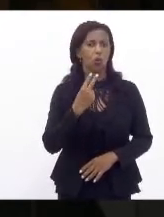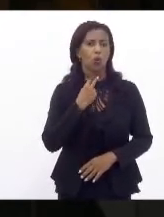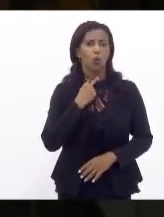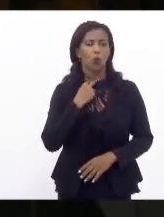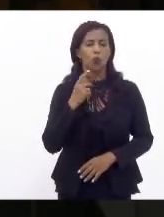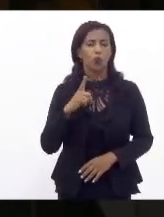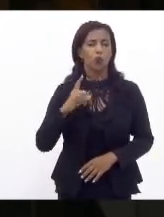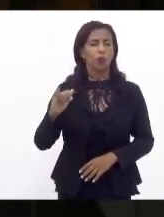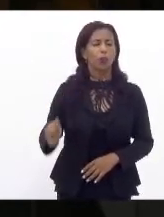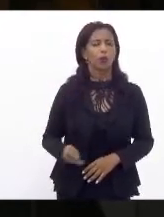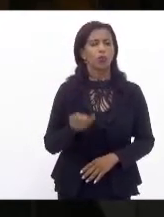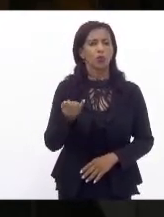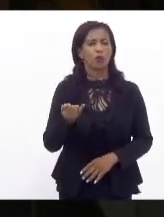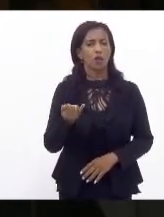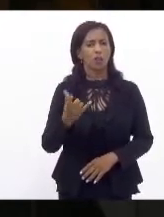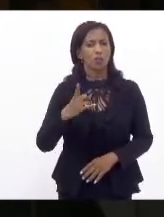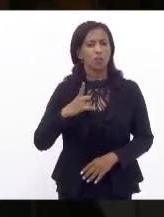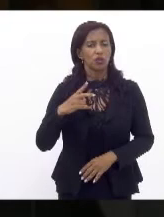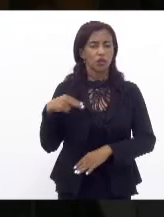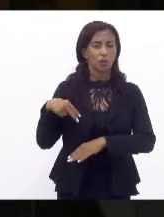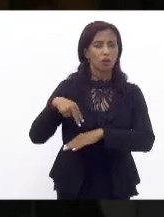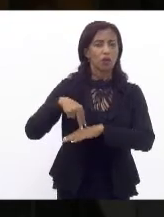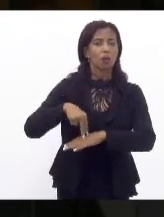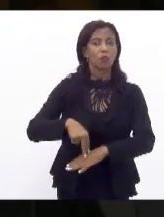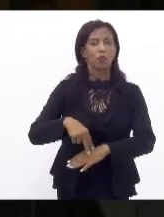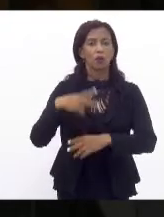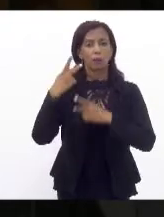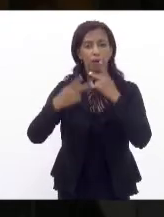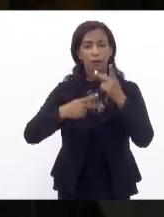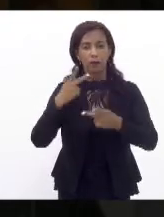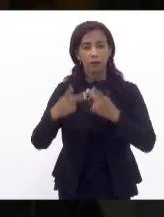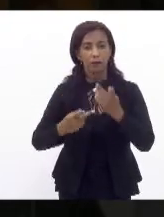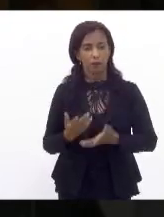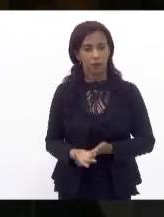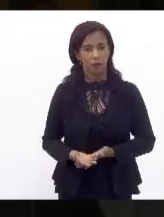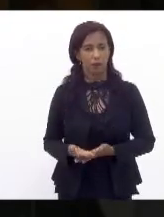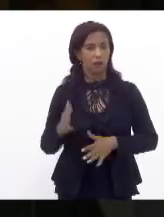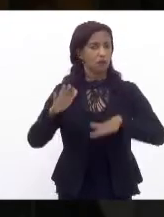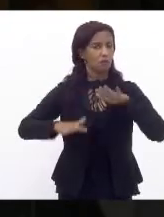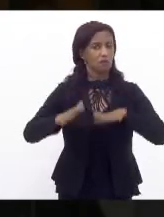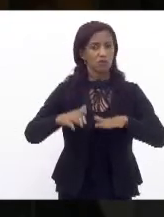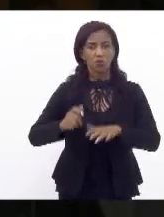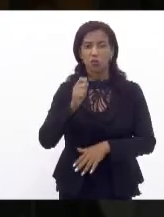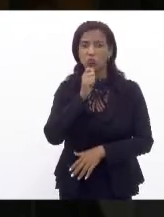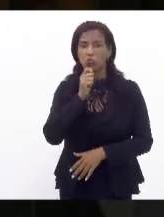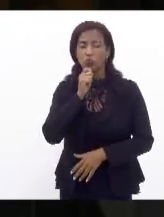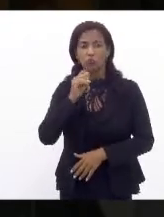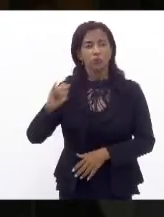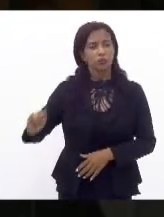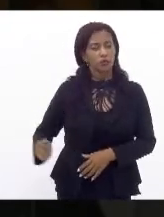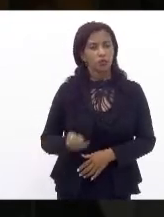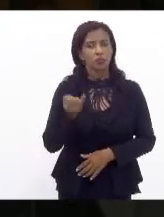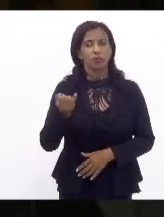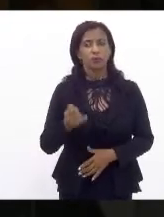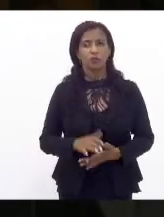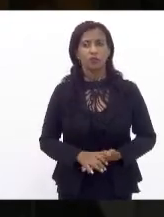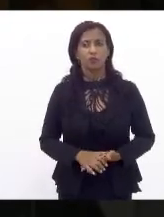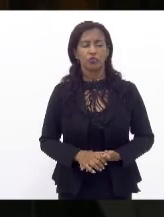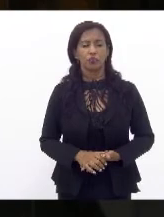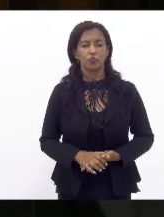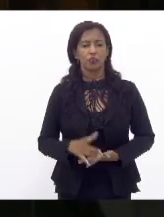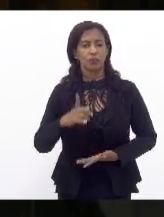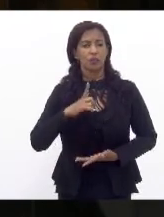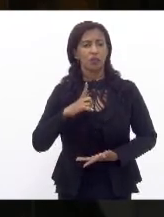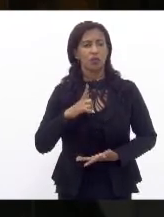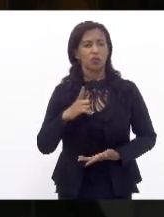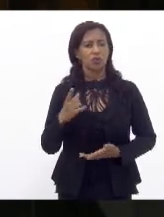a oportunidade de ter uma tribuna para se defender, que muitas vezes não possui a oportunidade de ter